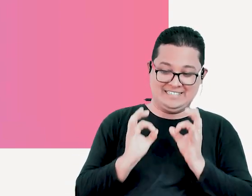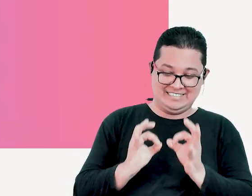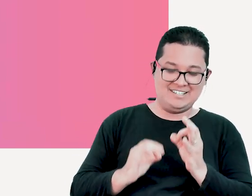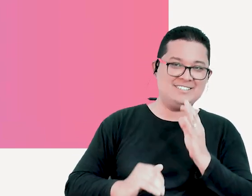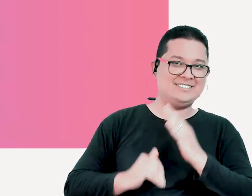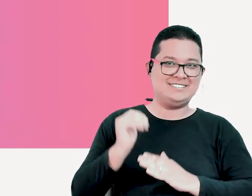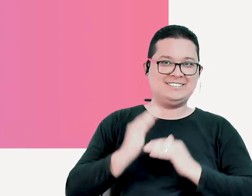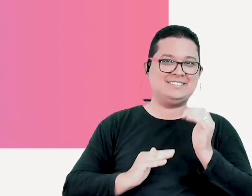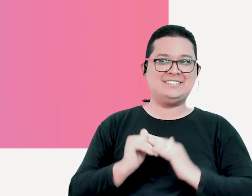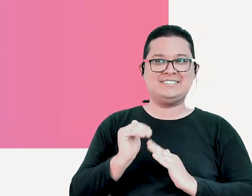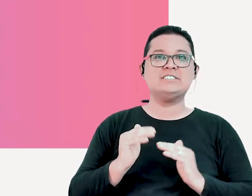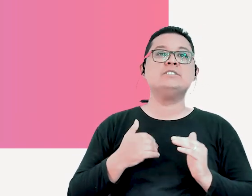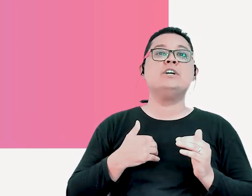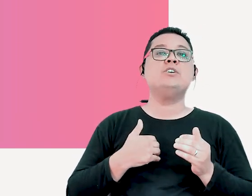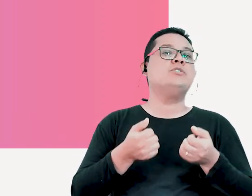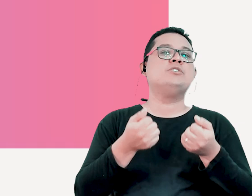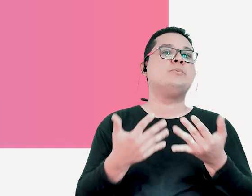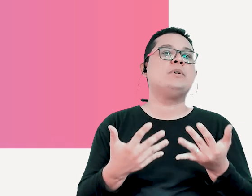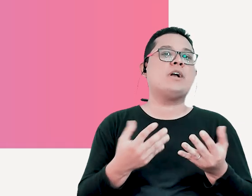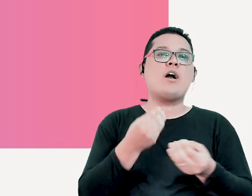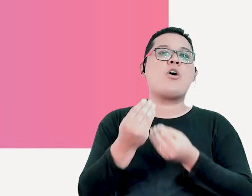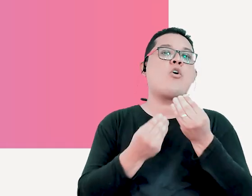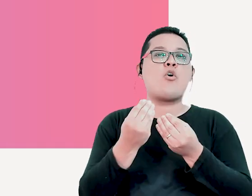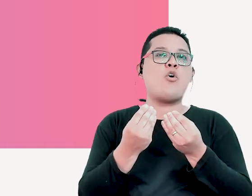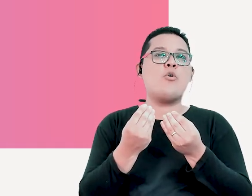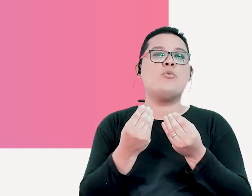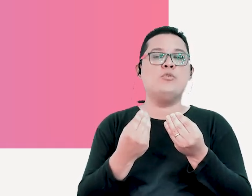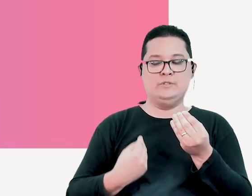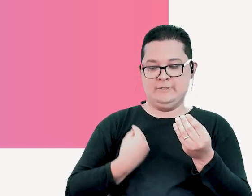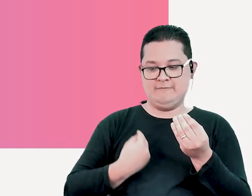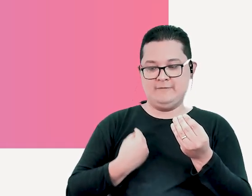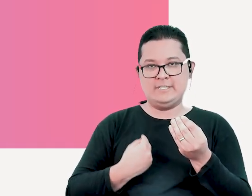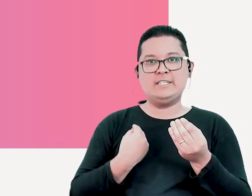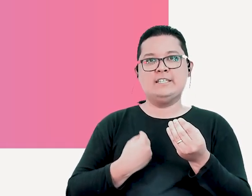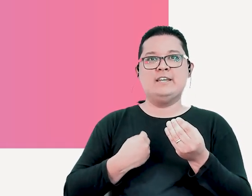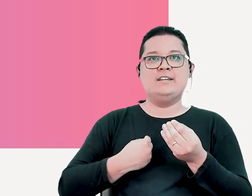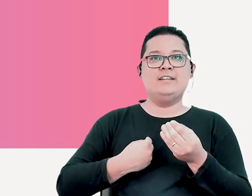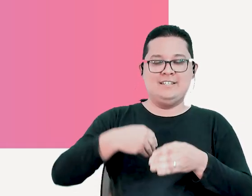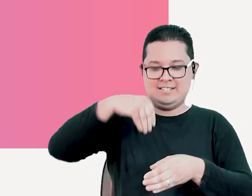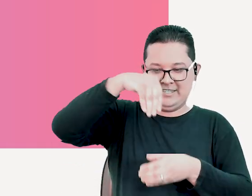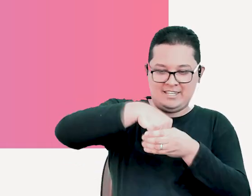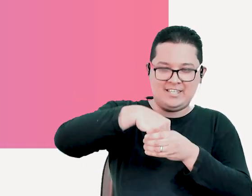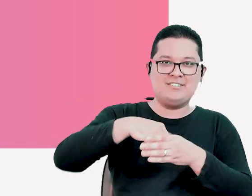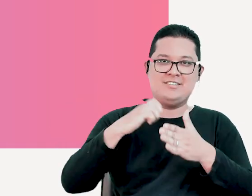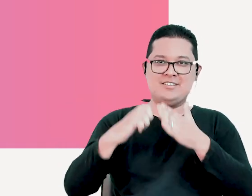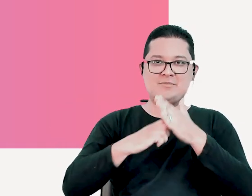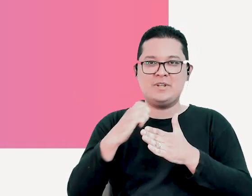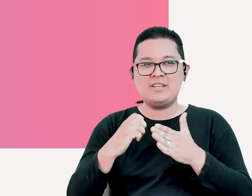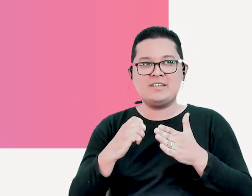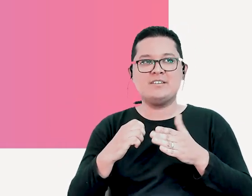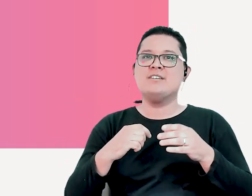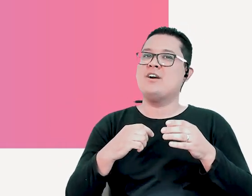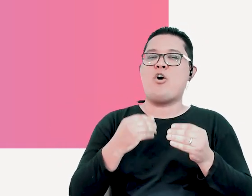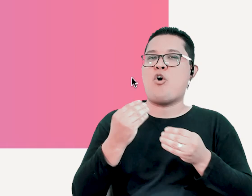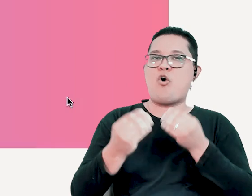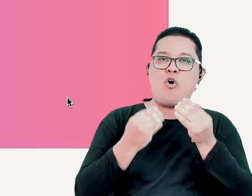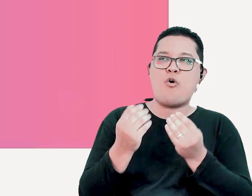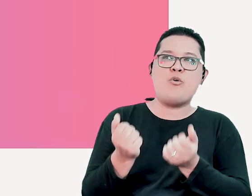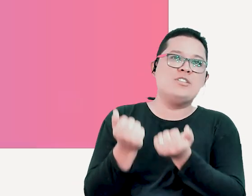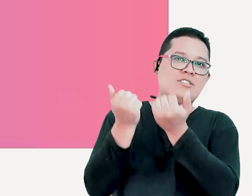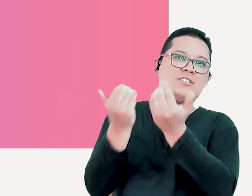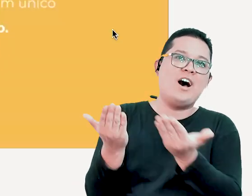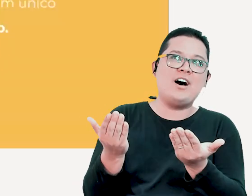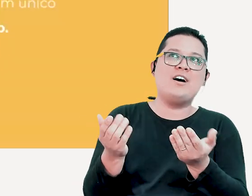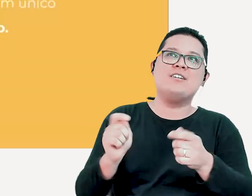de como funciona o Content Ops no dia a dia, o que a gente faz, o que a gente entrega, quais são essas possibilidades,